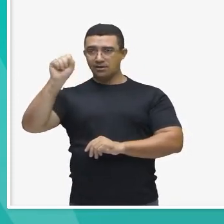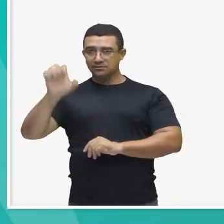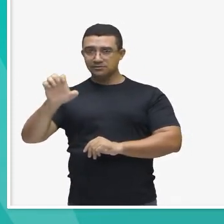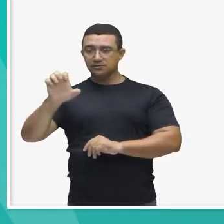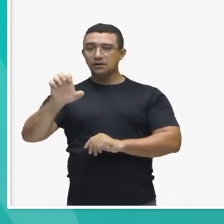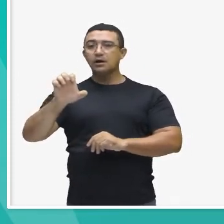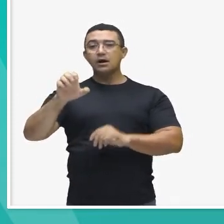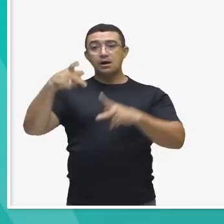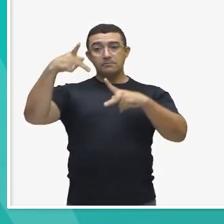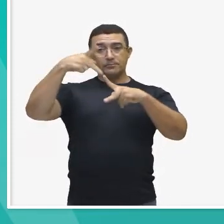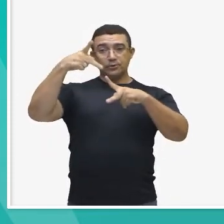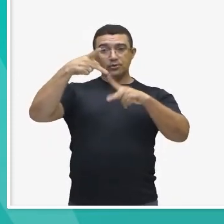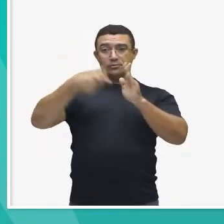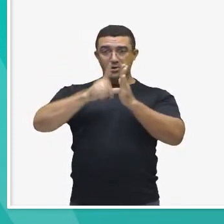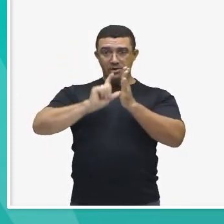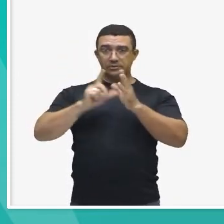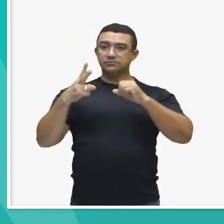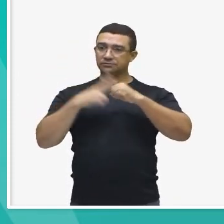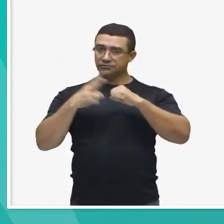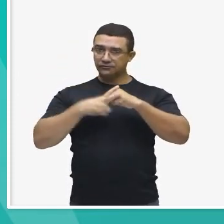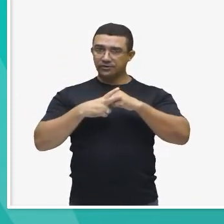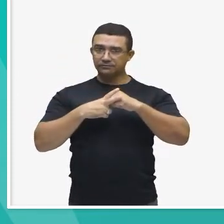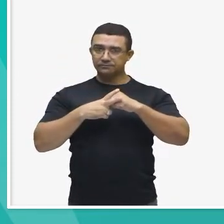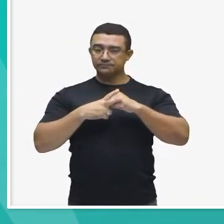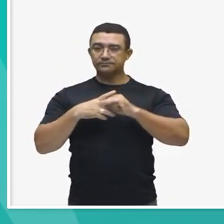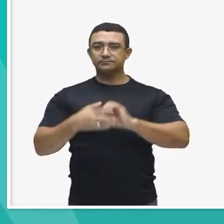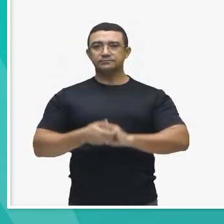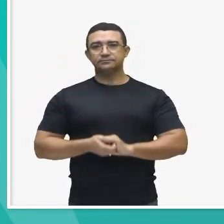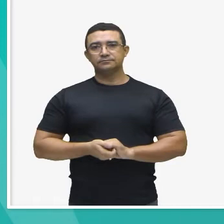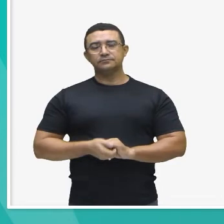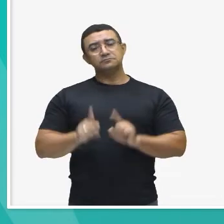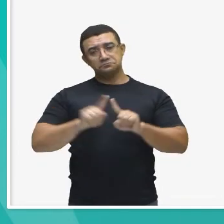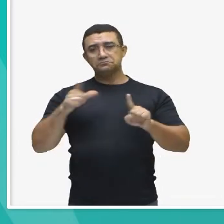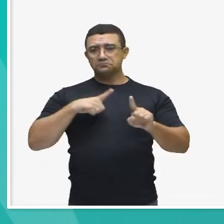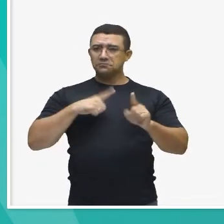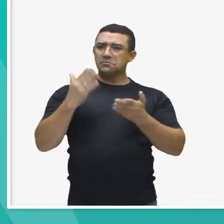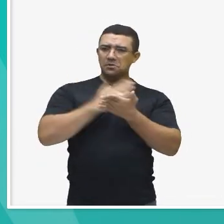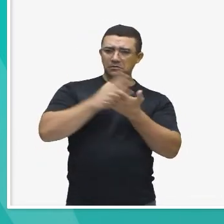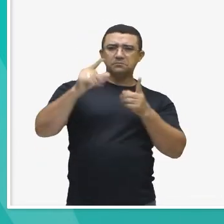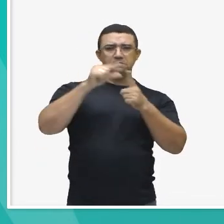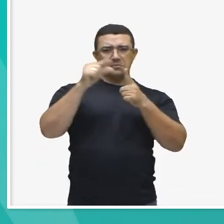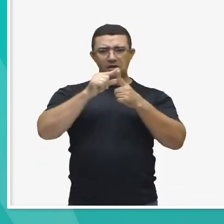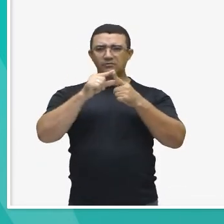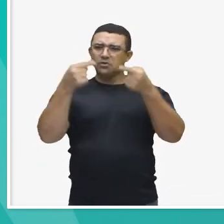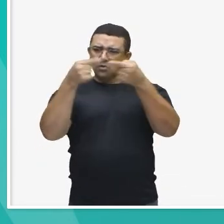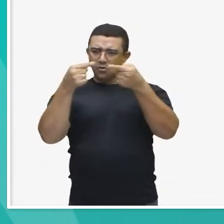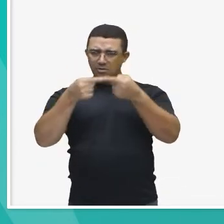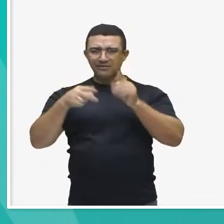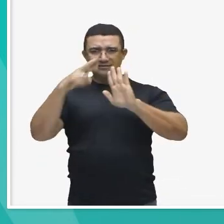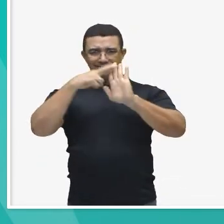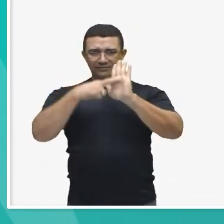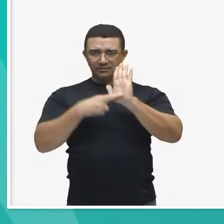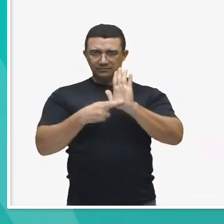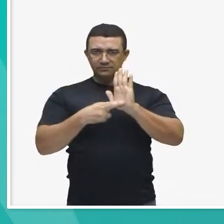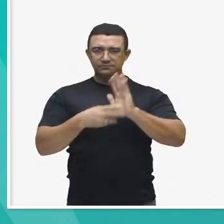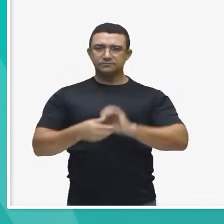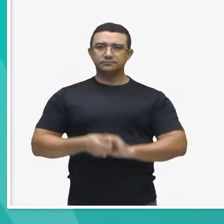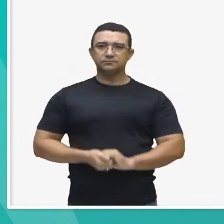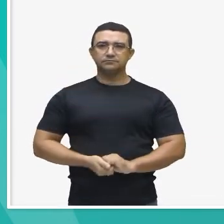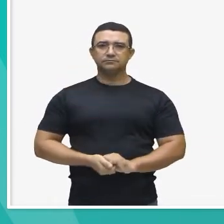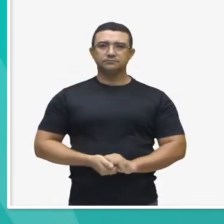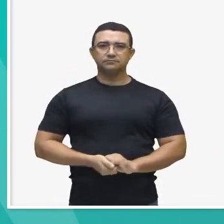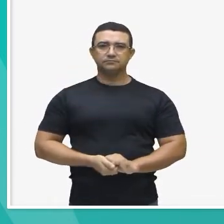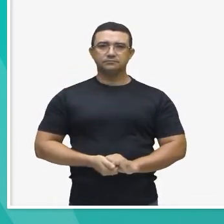do verbo. Claro que vai ter aquela palavra, aquelas expressões, né, de acordo com a regra que nós estudamos, tá